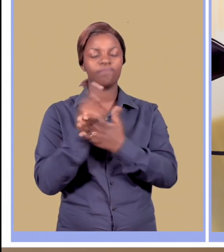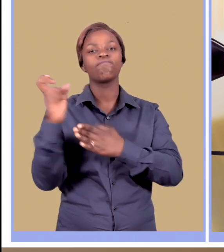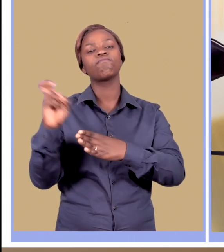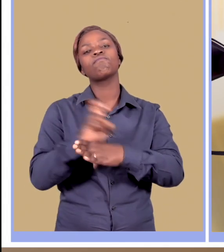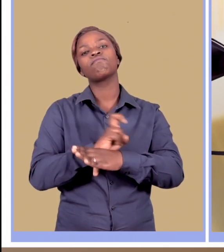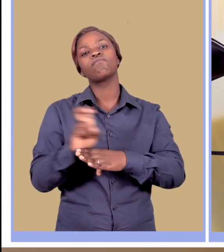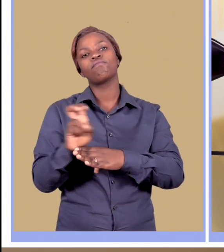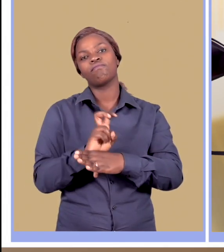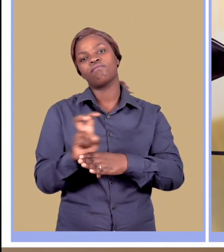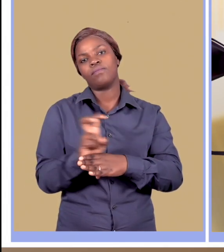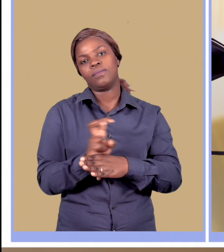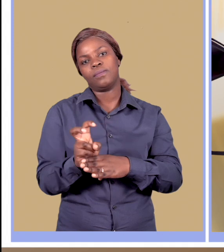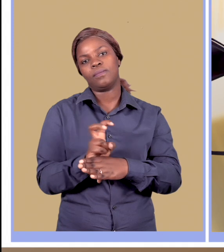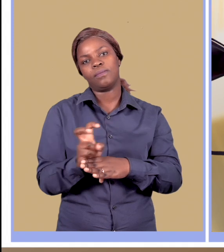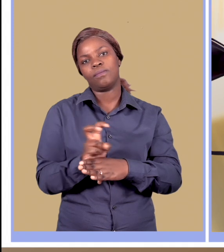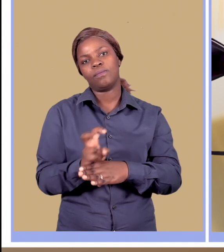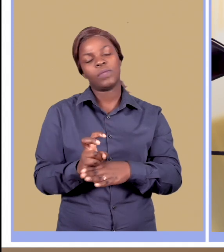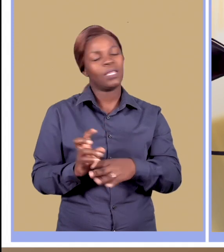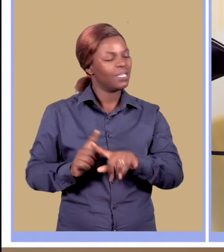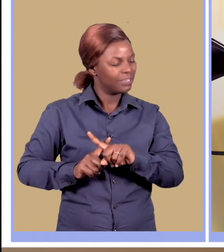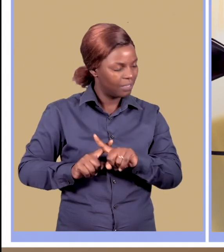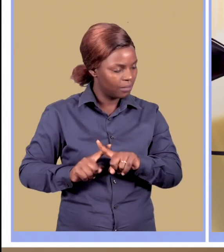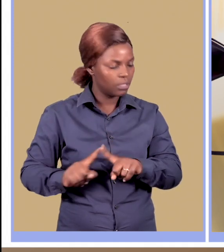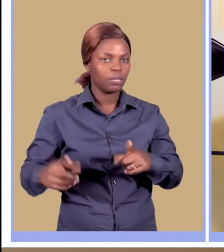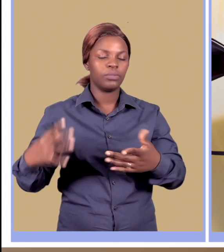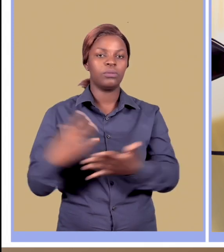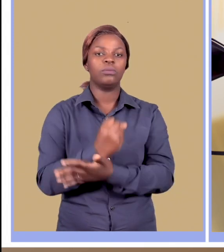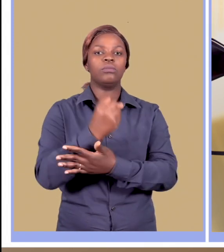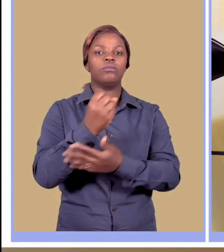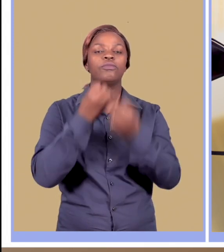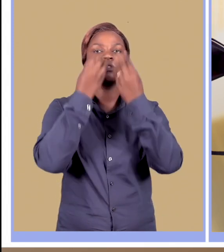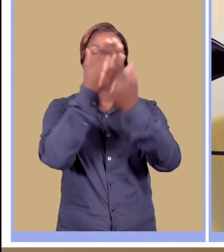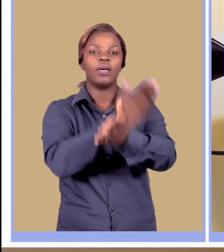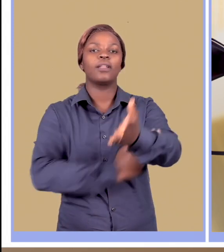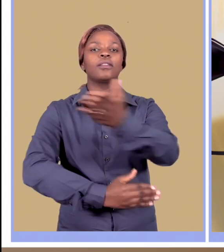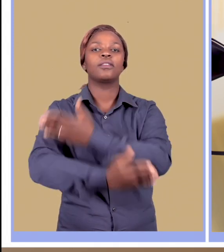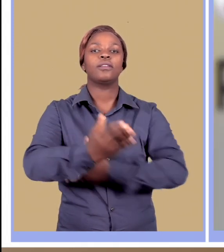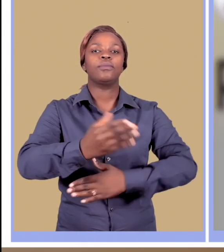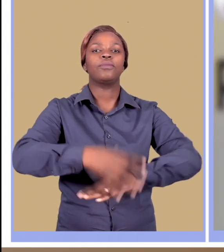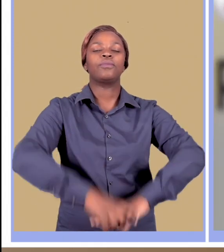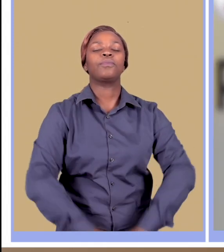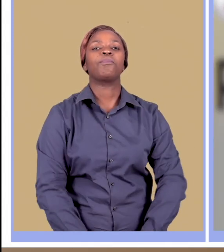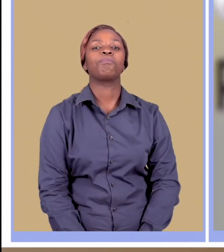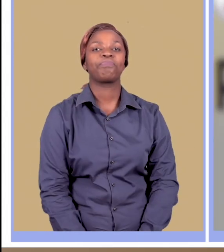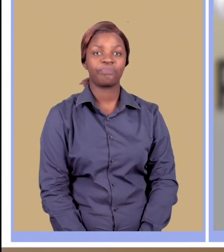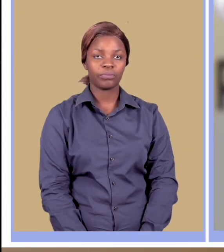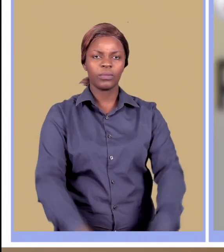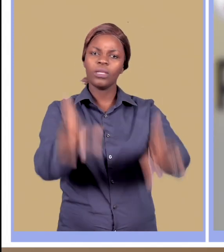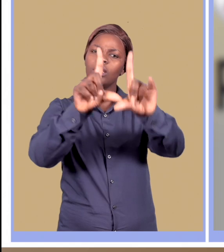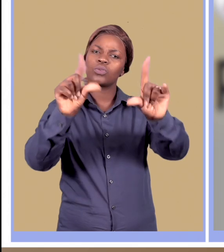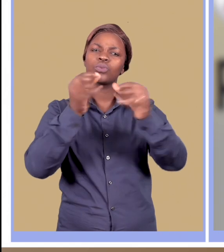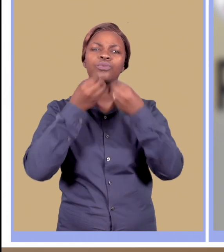devem manter-se alerta e entrar em contato imediatamente com a ADEMO. Falando da questão